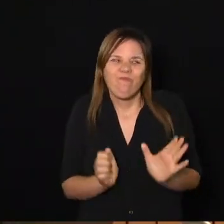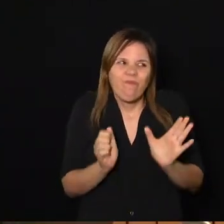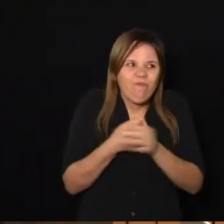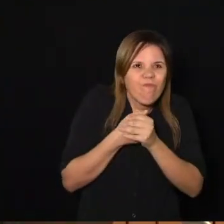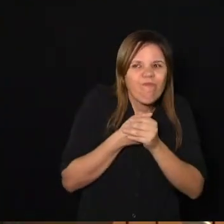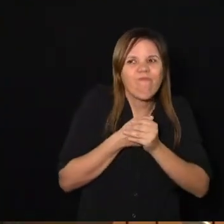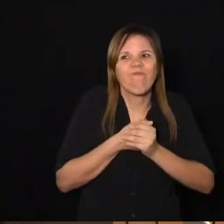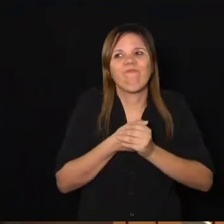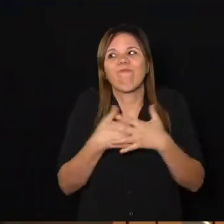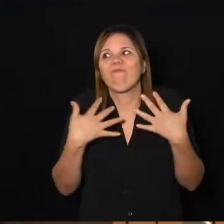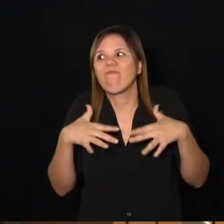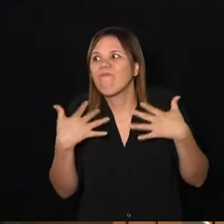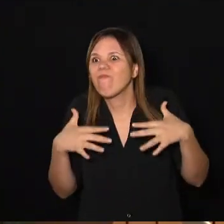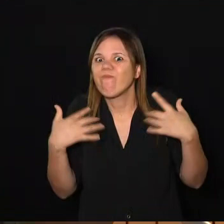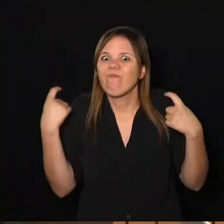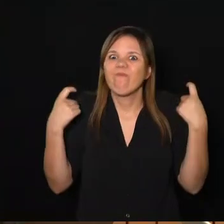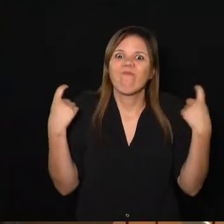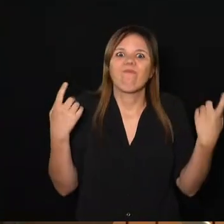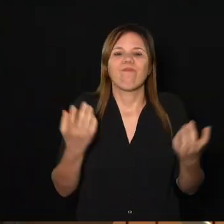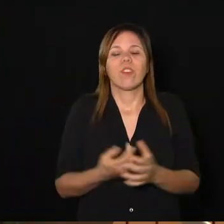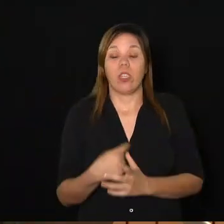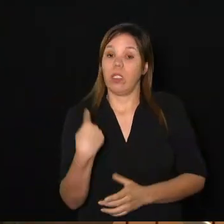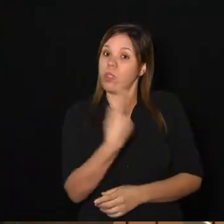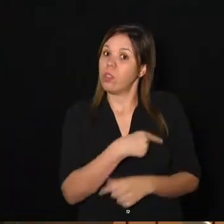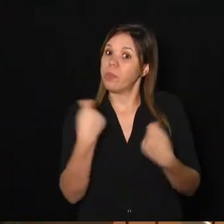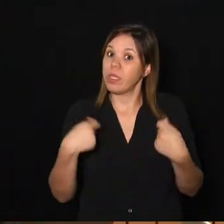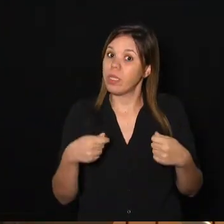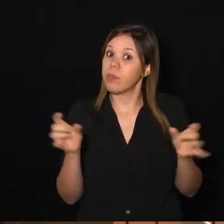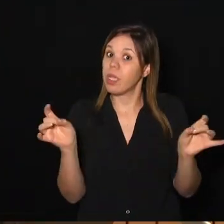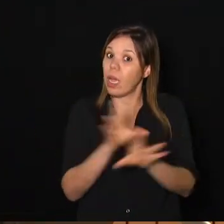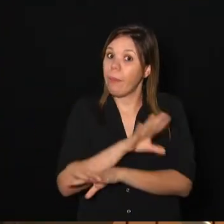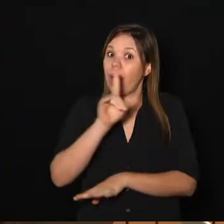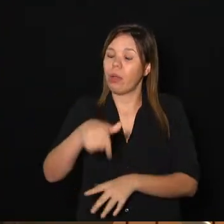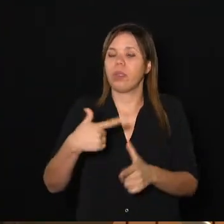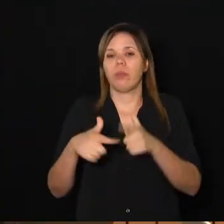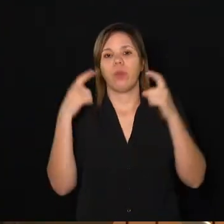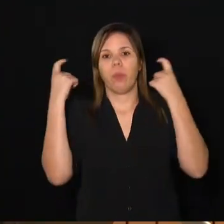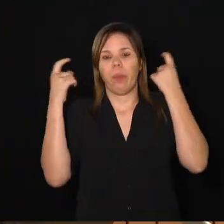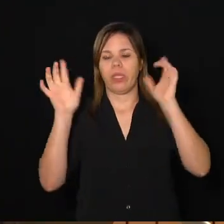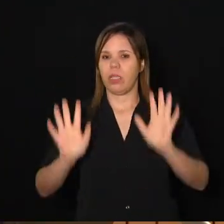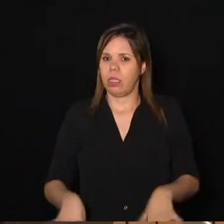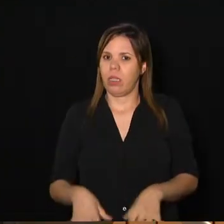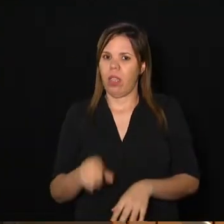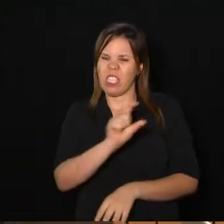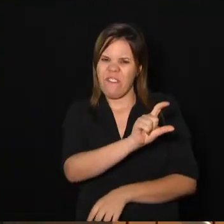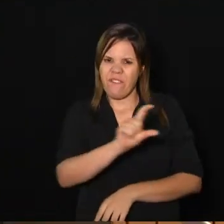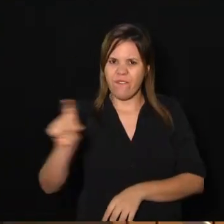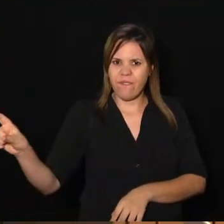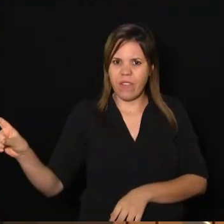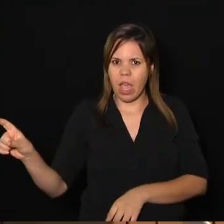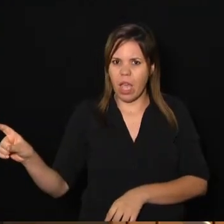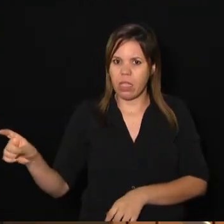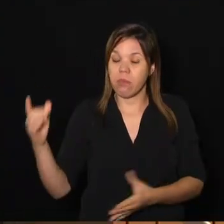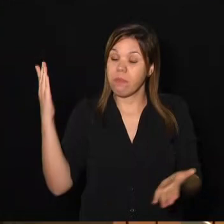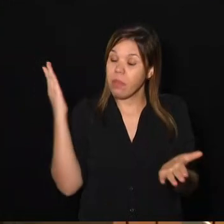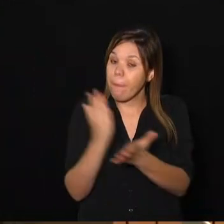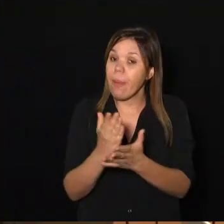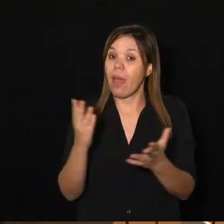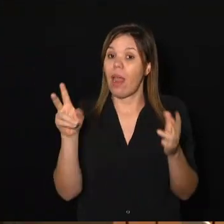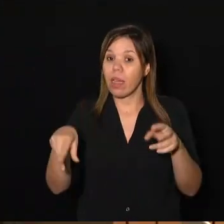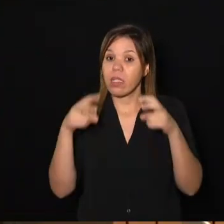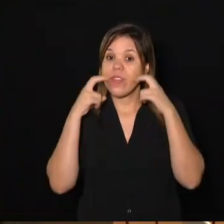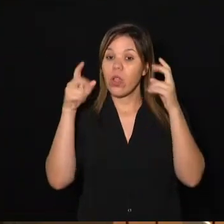escondendo muitas vezes e nós temos que acabar com isso inclusive é uma das minhas frases essa pouca vergonha vai acabar em Campinas eu tenho